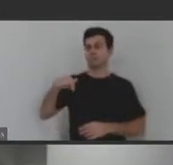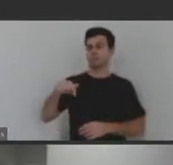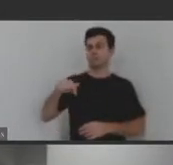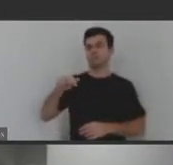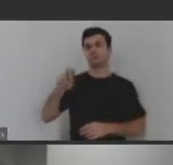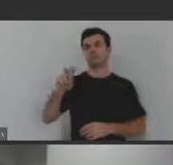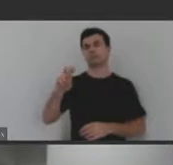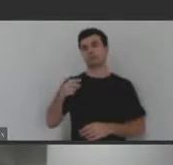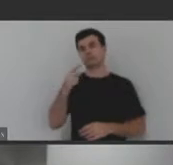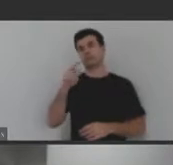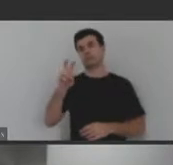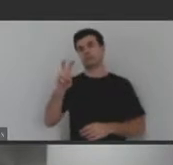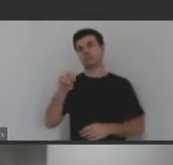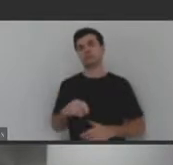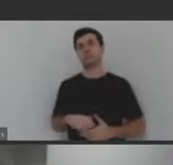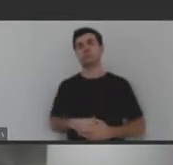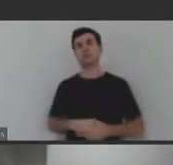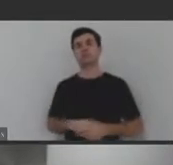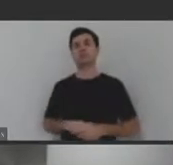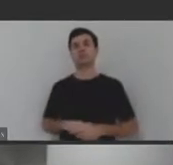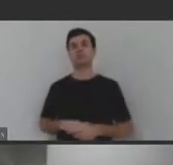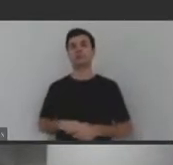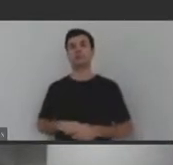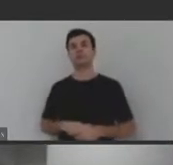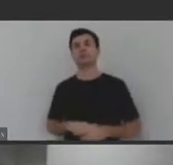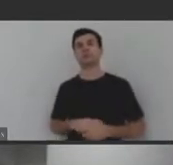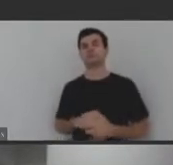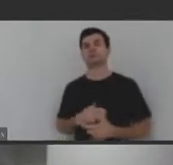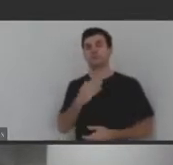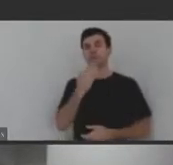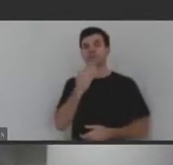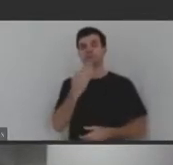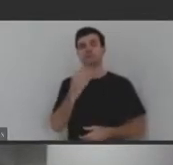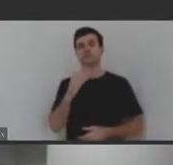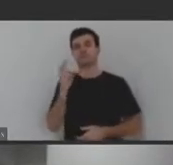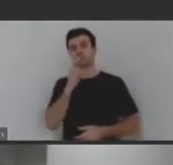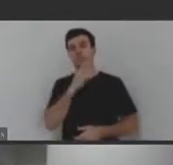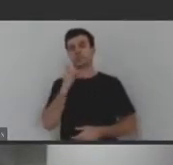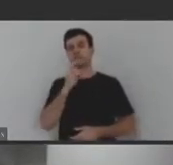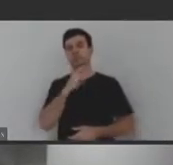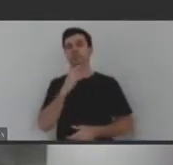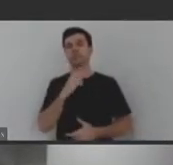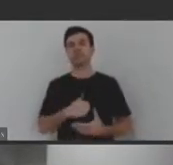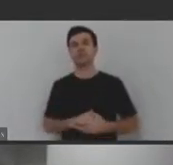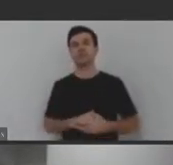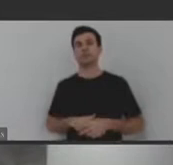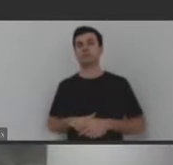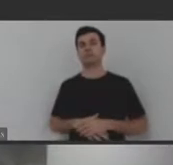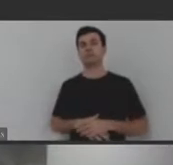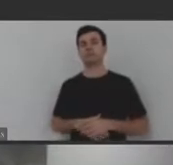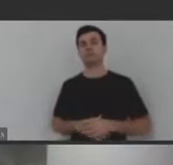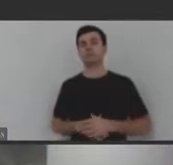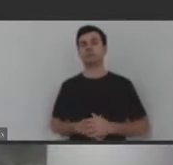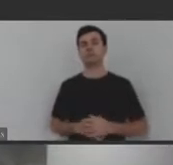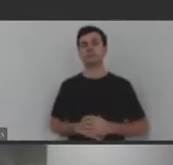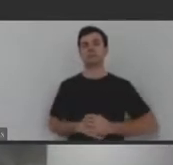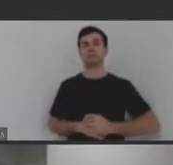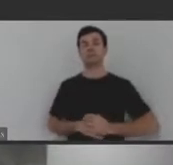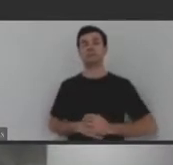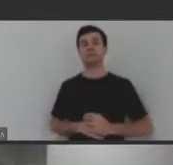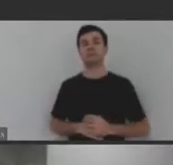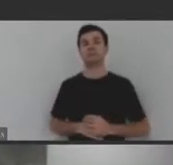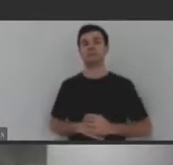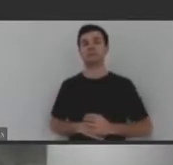R$ 268.987,50. O pedido de urgência da matéria fundamenta-se na própria mensagem que acompanha a matéria. Sala das Sessões,